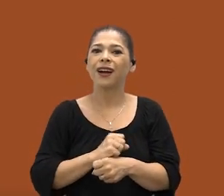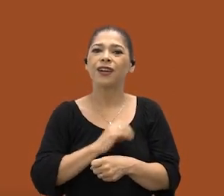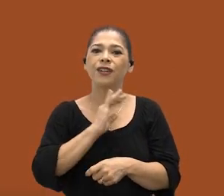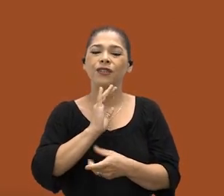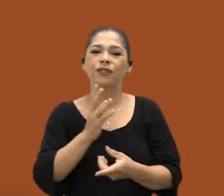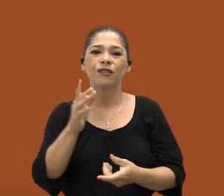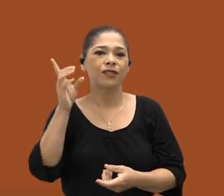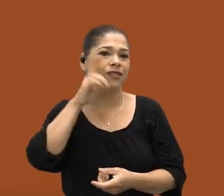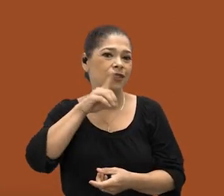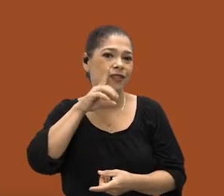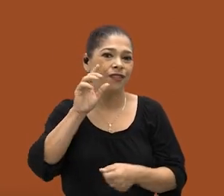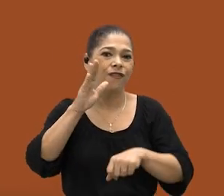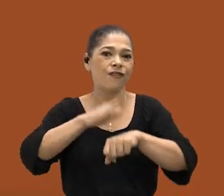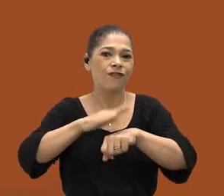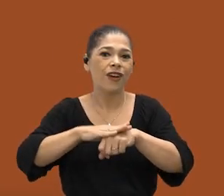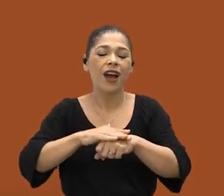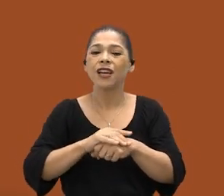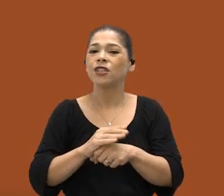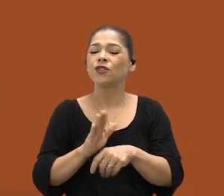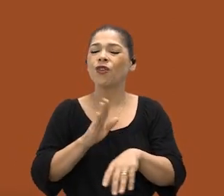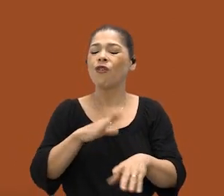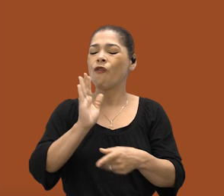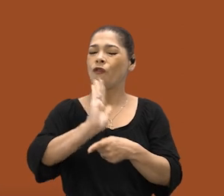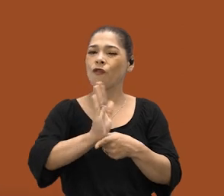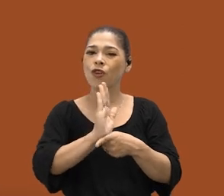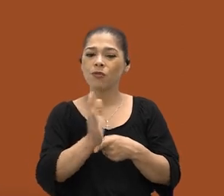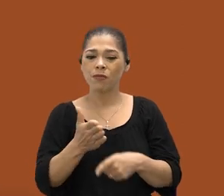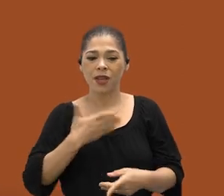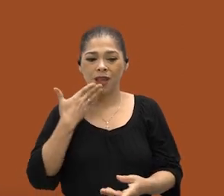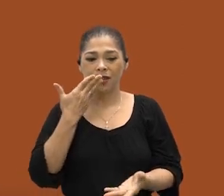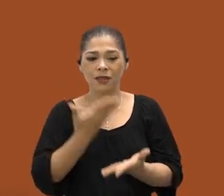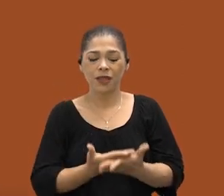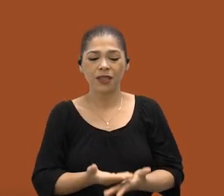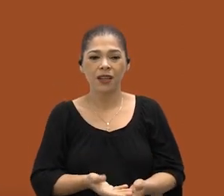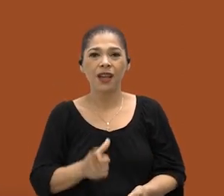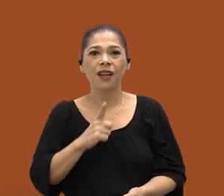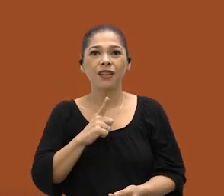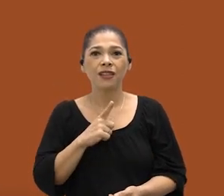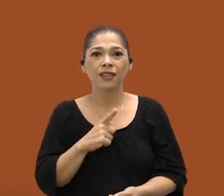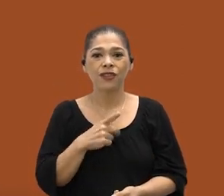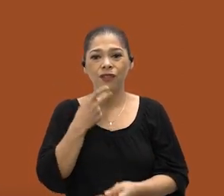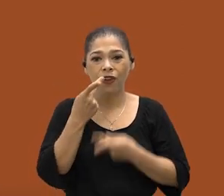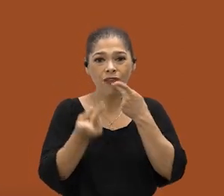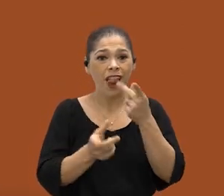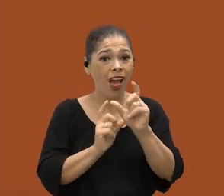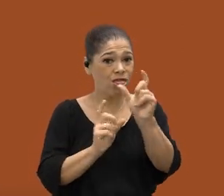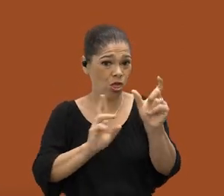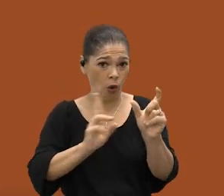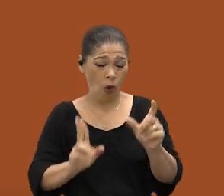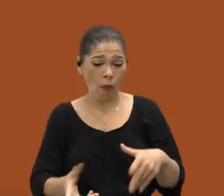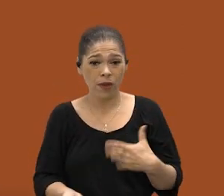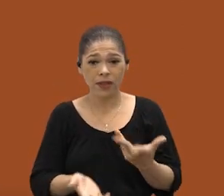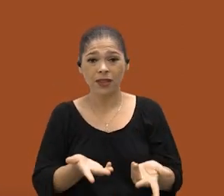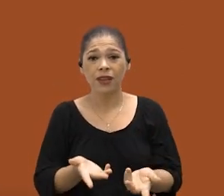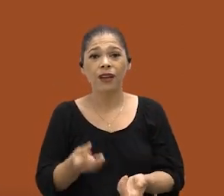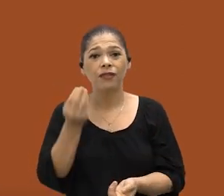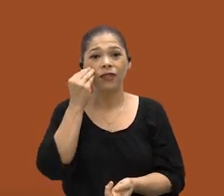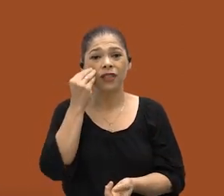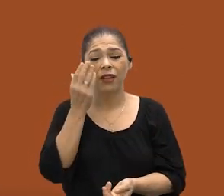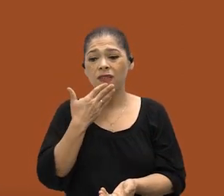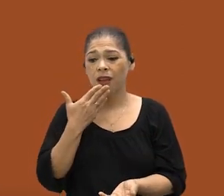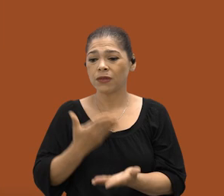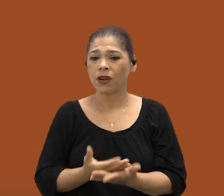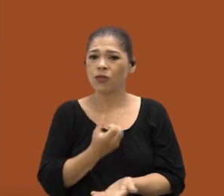lança um filme sobre nazismo e para minha surpresa na atualidade se possível comentar você dar nomes né mas eu vou tentar